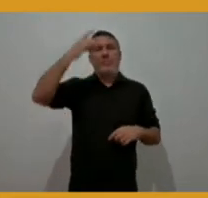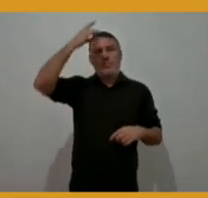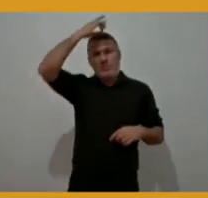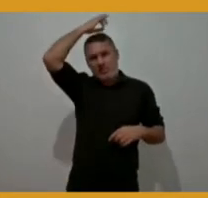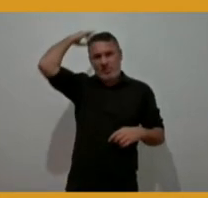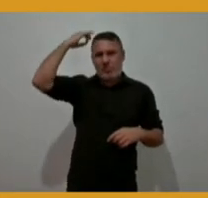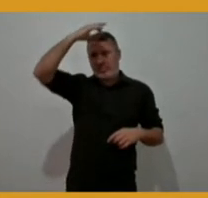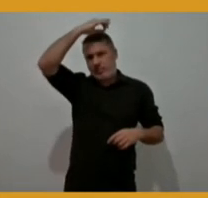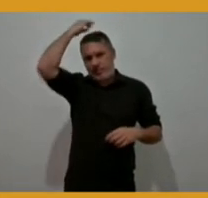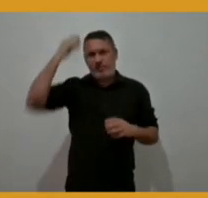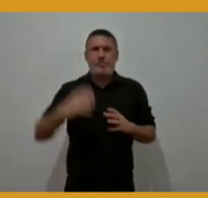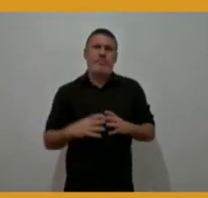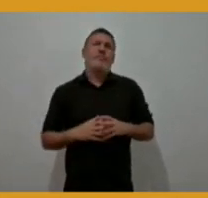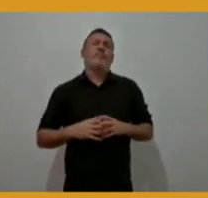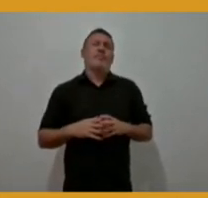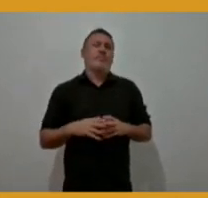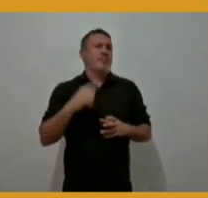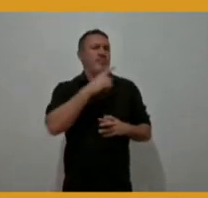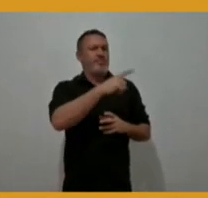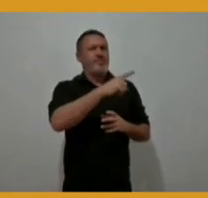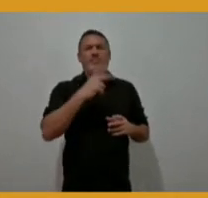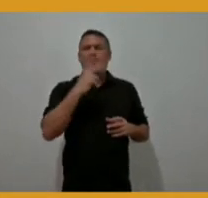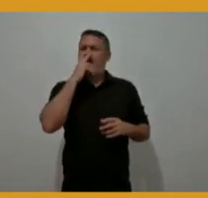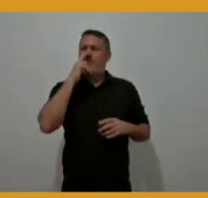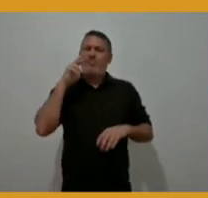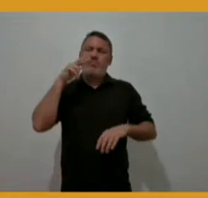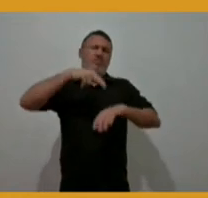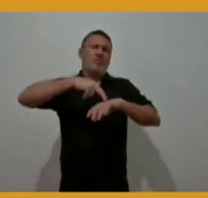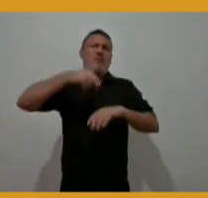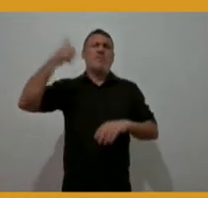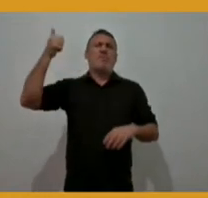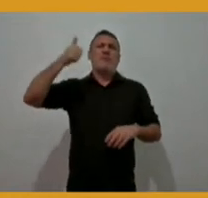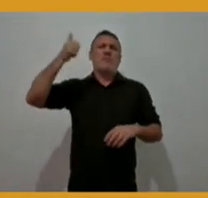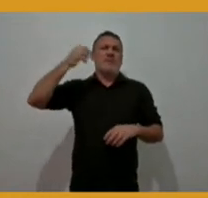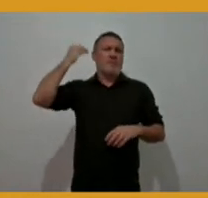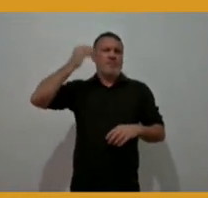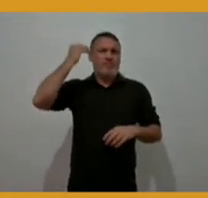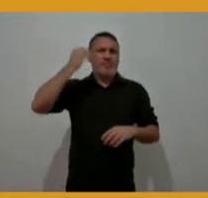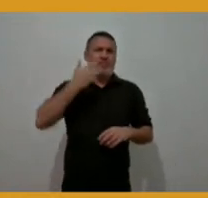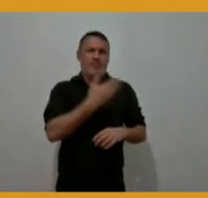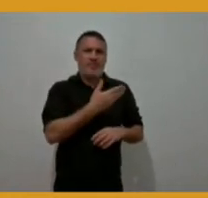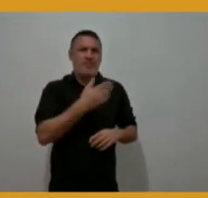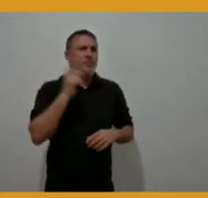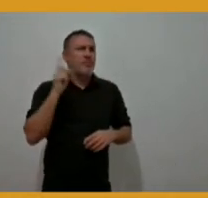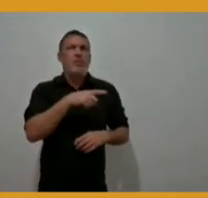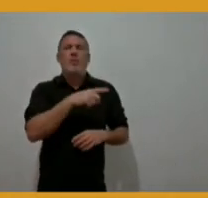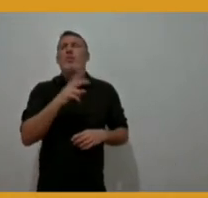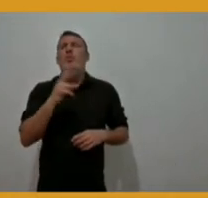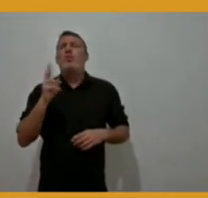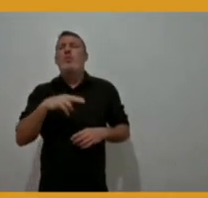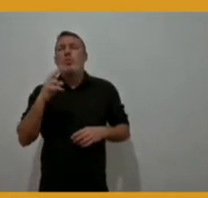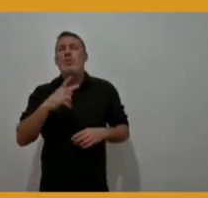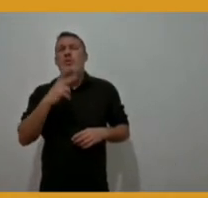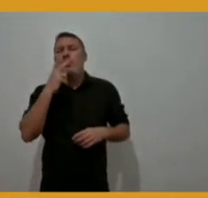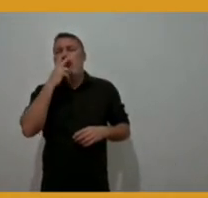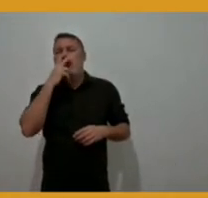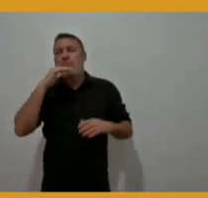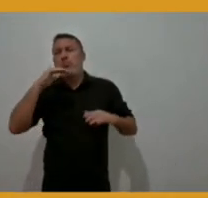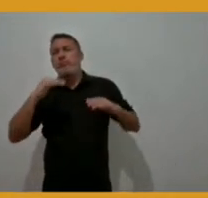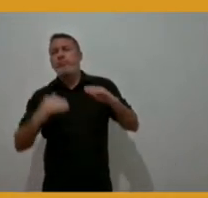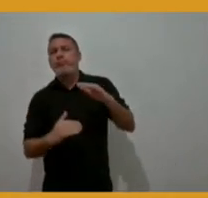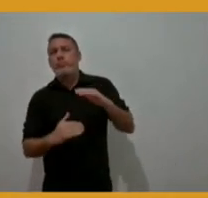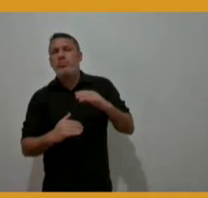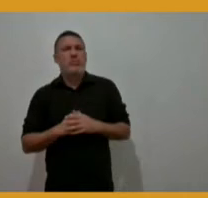Grande timoneiro dessa viagem, nunca se comportou de forma mesquinha. Com um espírito